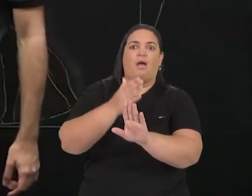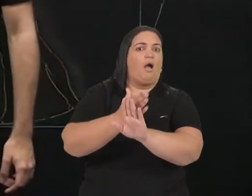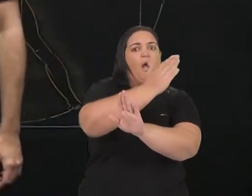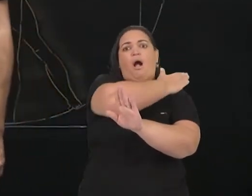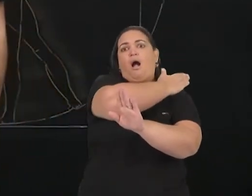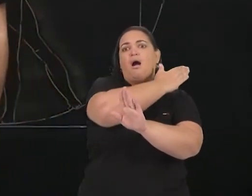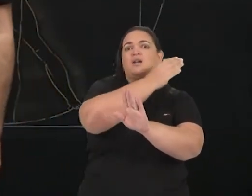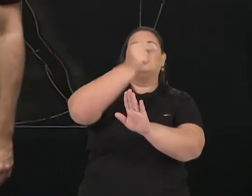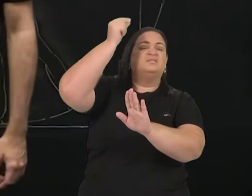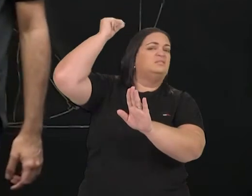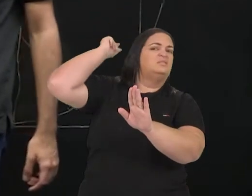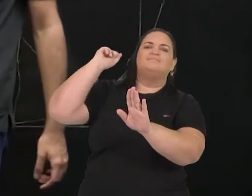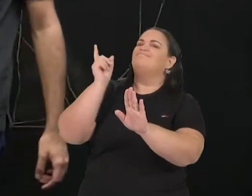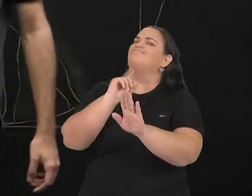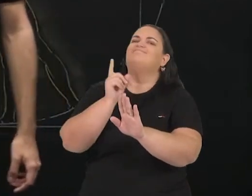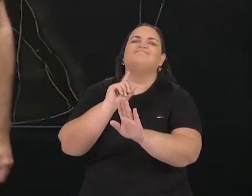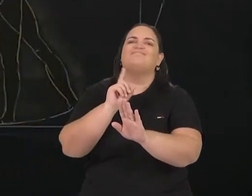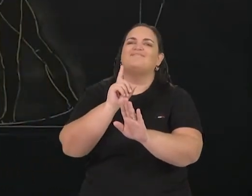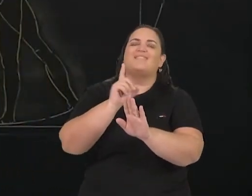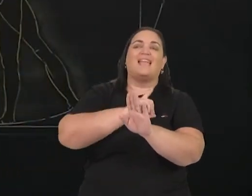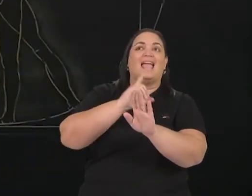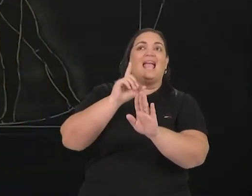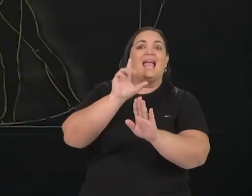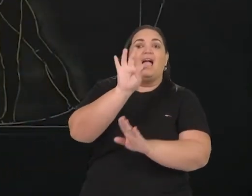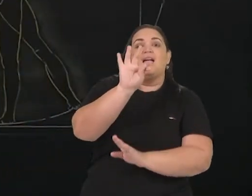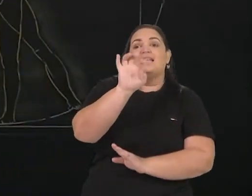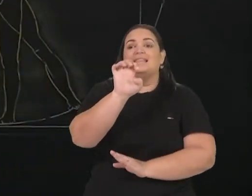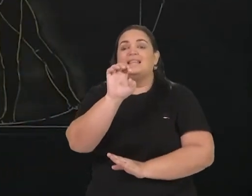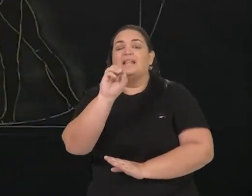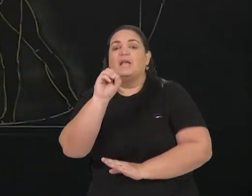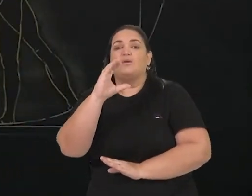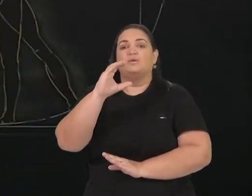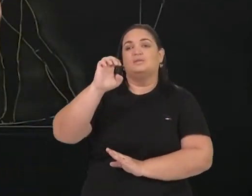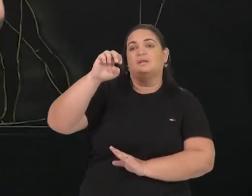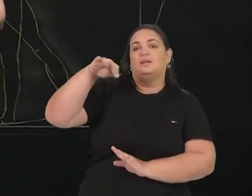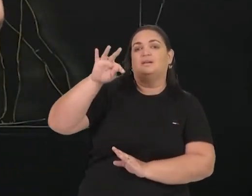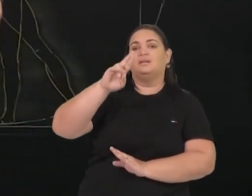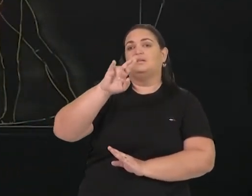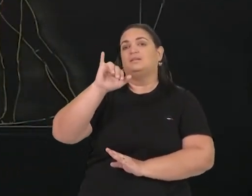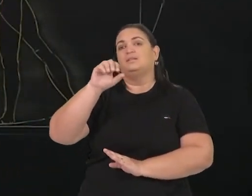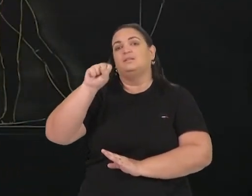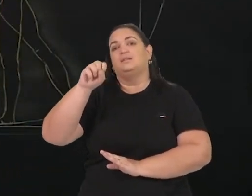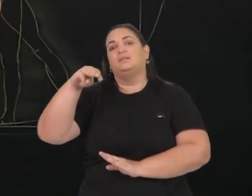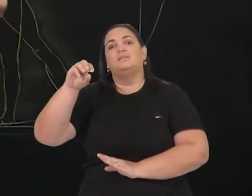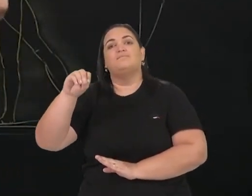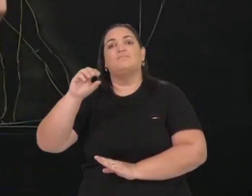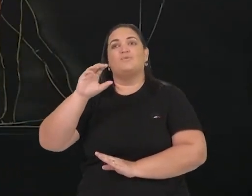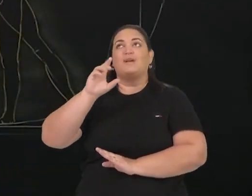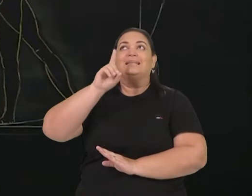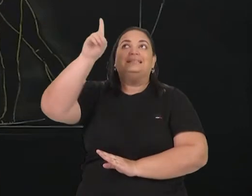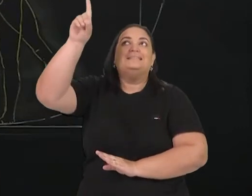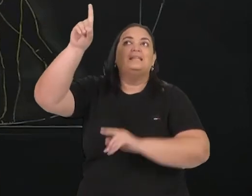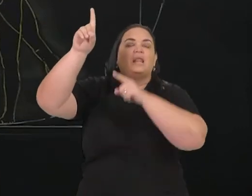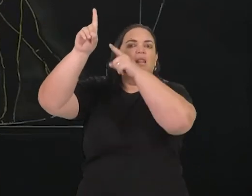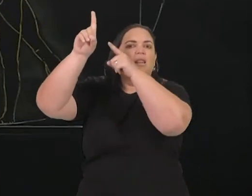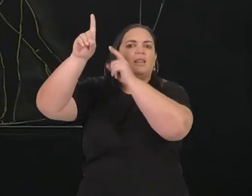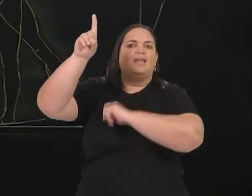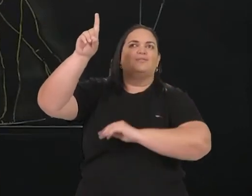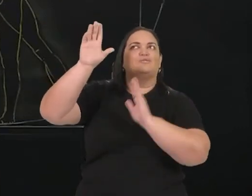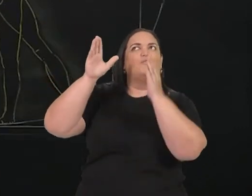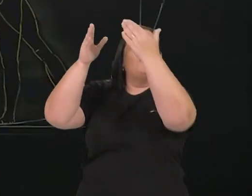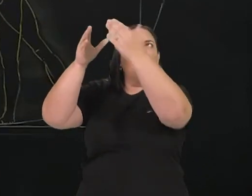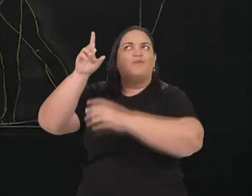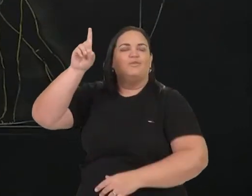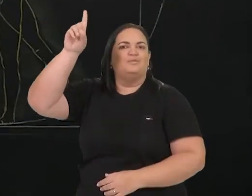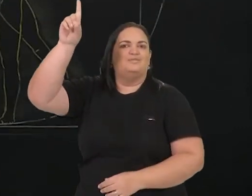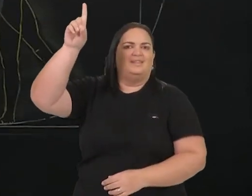de um teocentrismo ligado a Deus, ligado à explicação que é fantástica, que não tem a ver com a